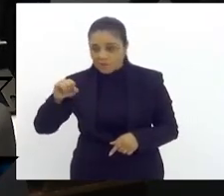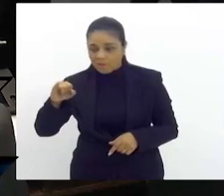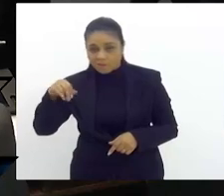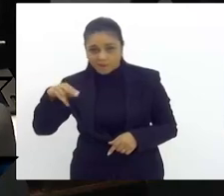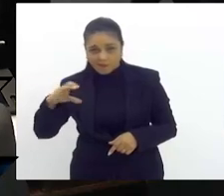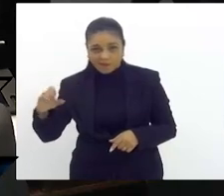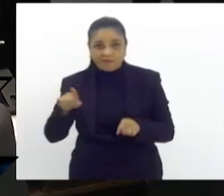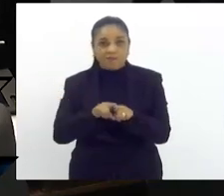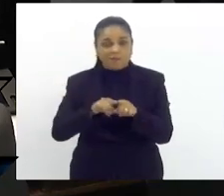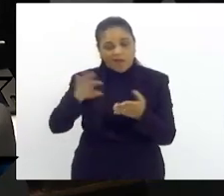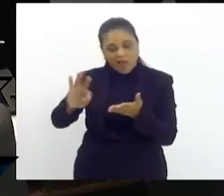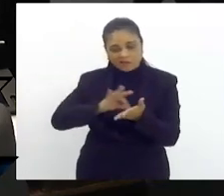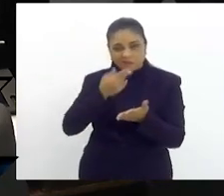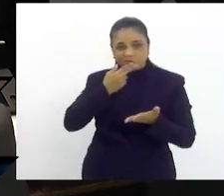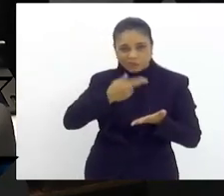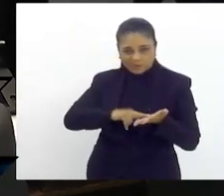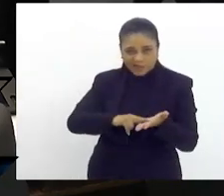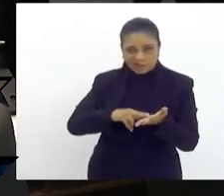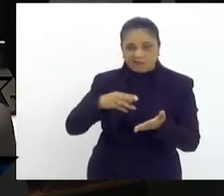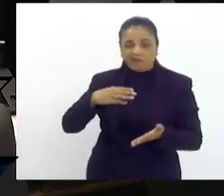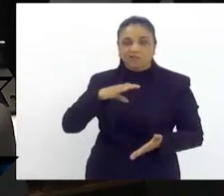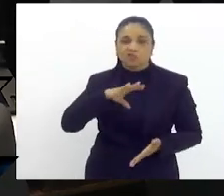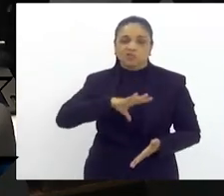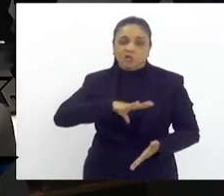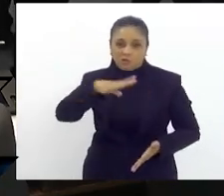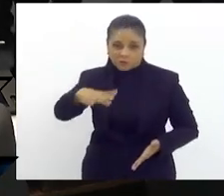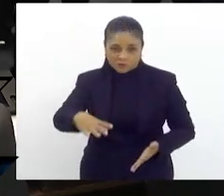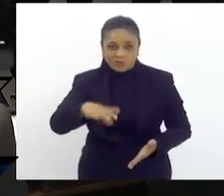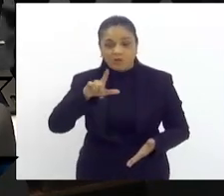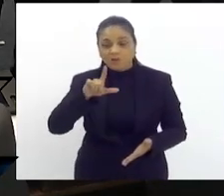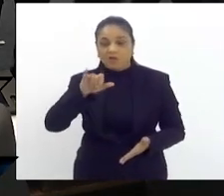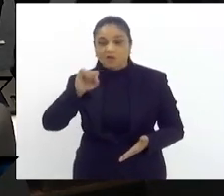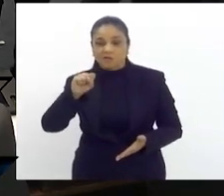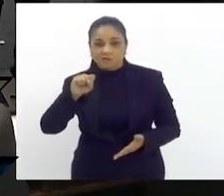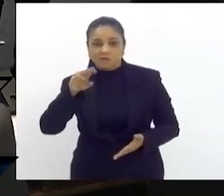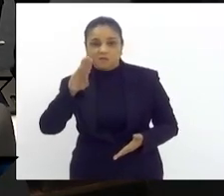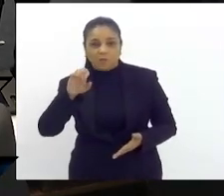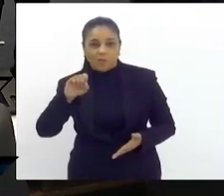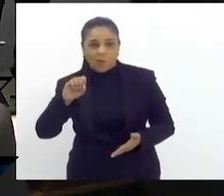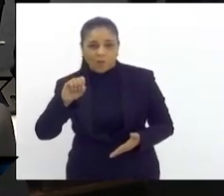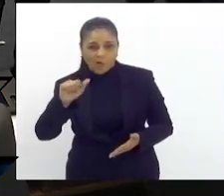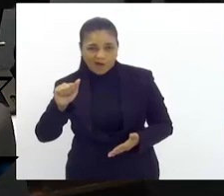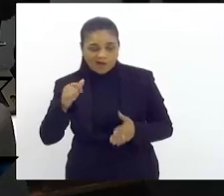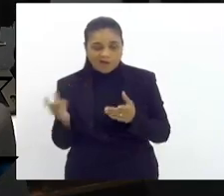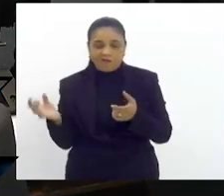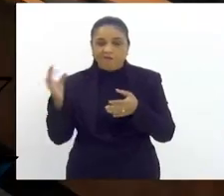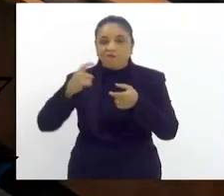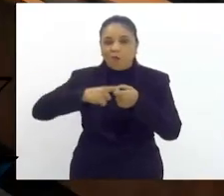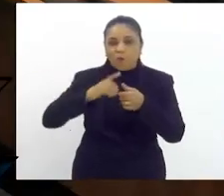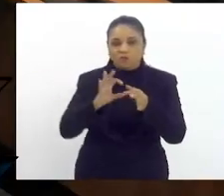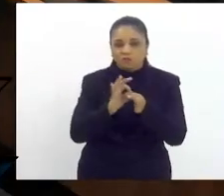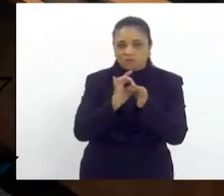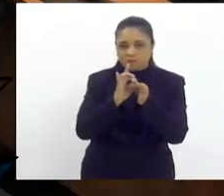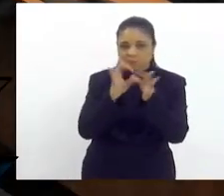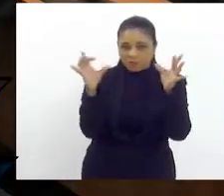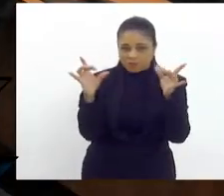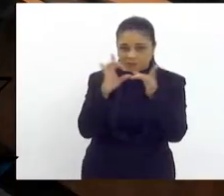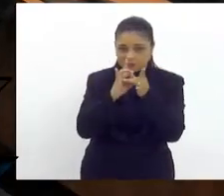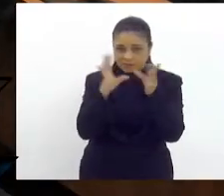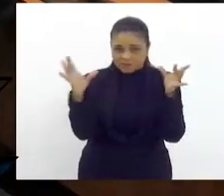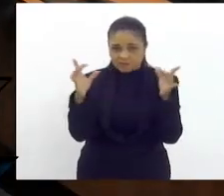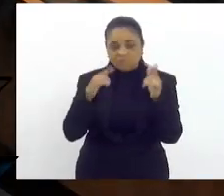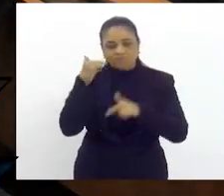dá origem a organização partidária a retomada da Democracia através dos objetivos